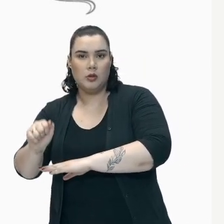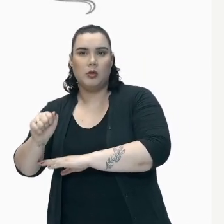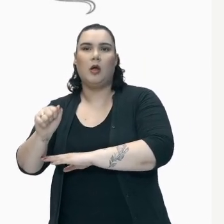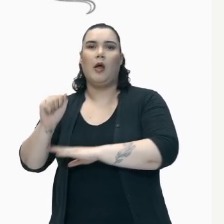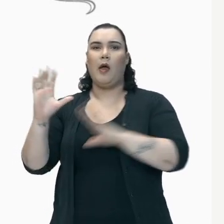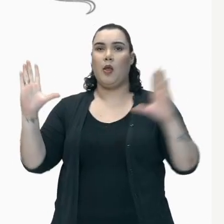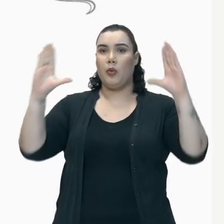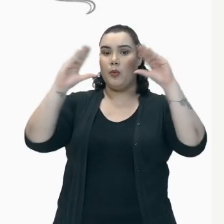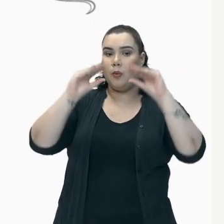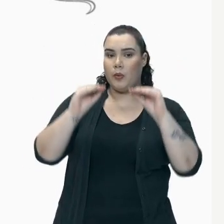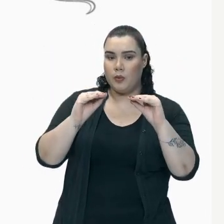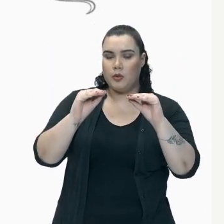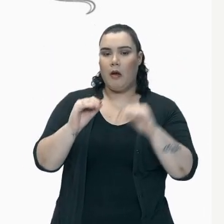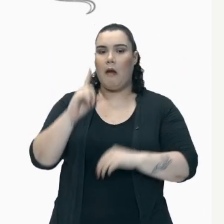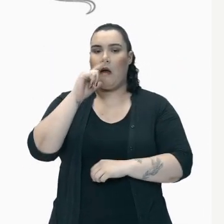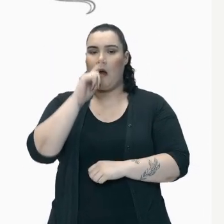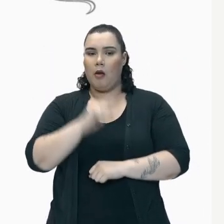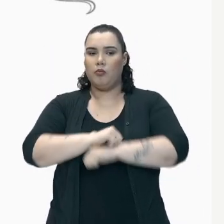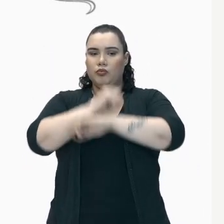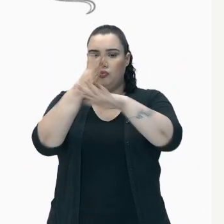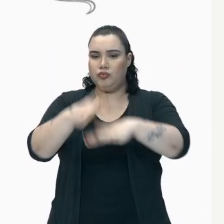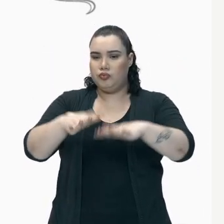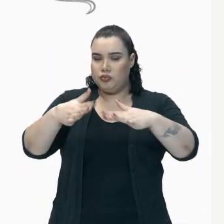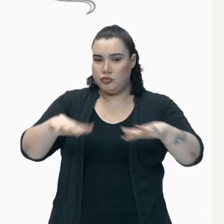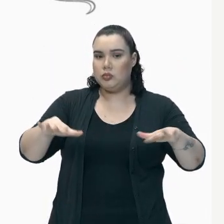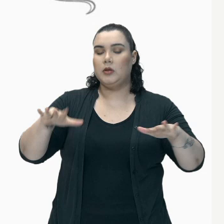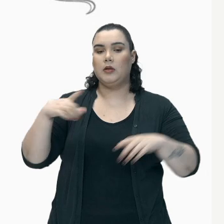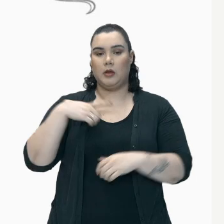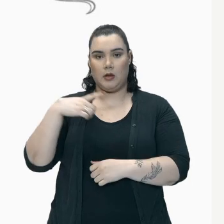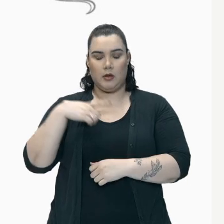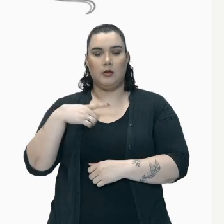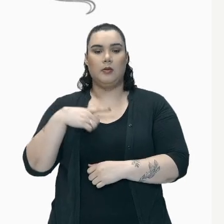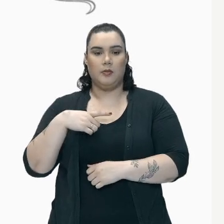noite, as marés, pessoal. As marés,